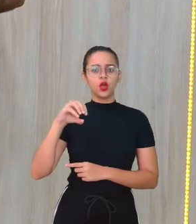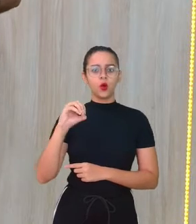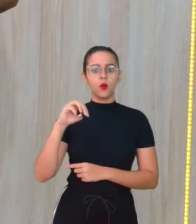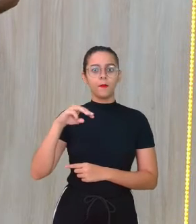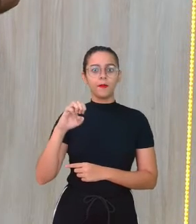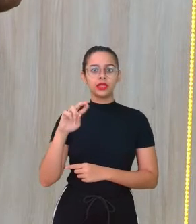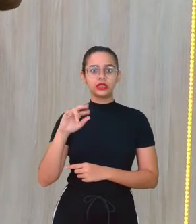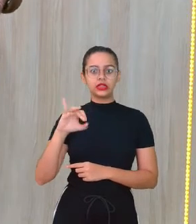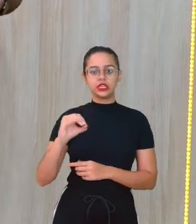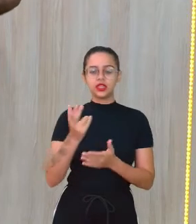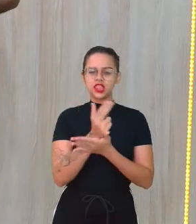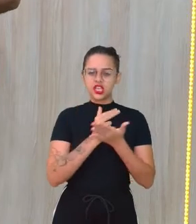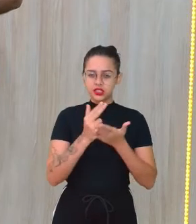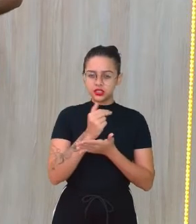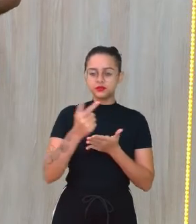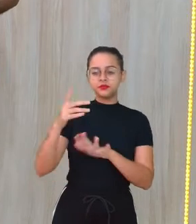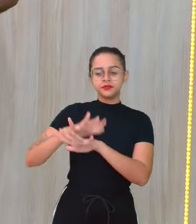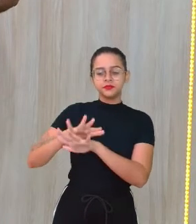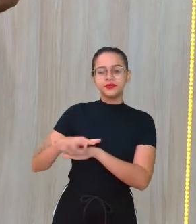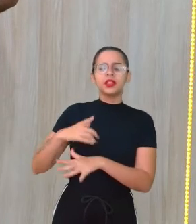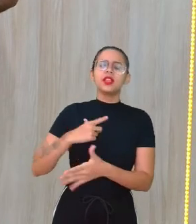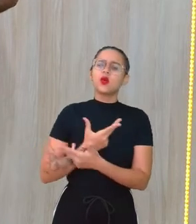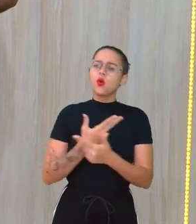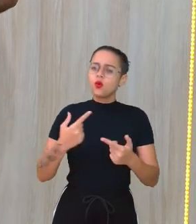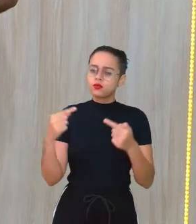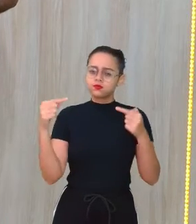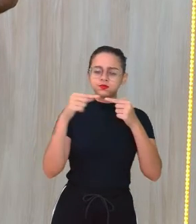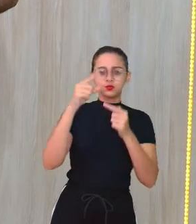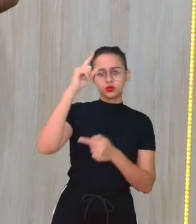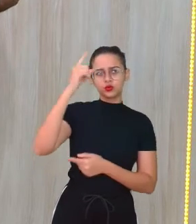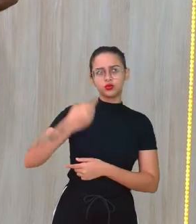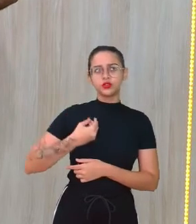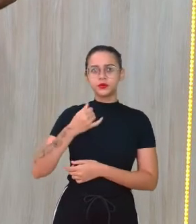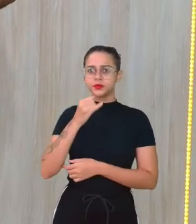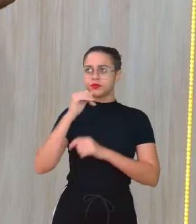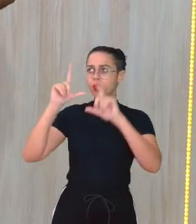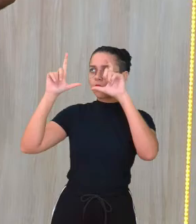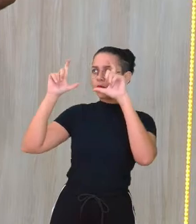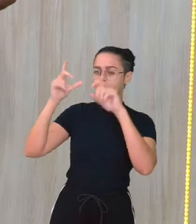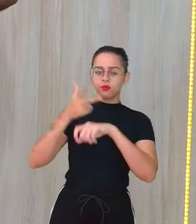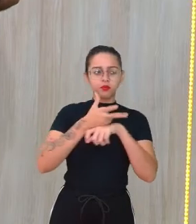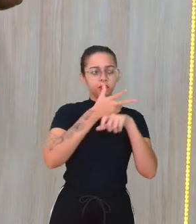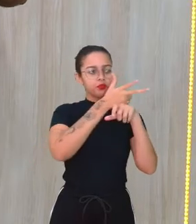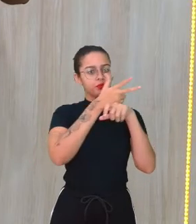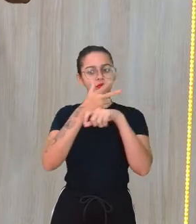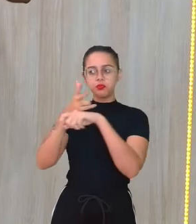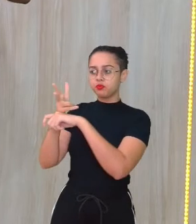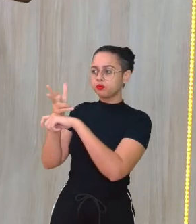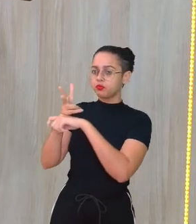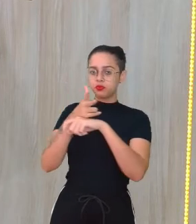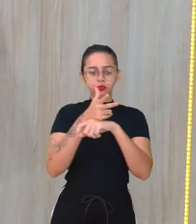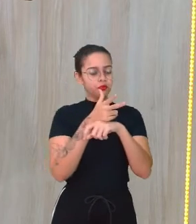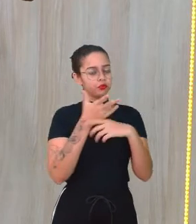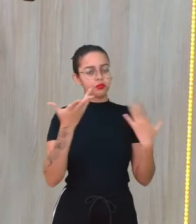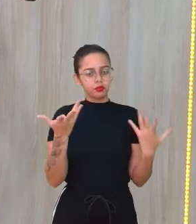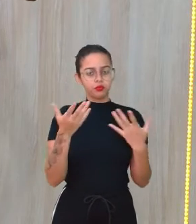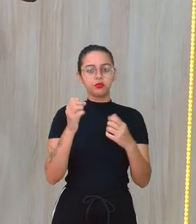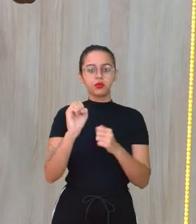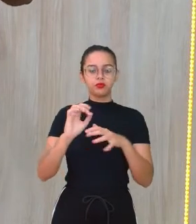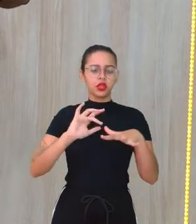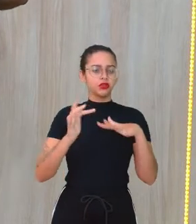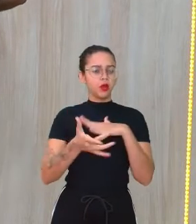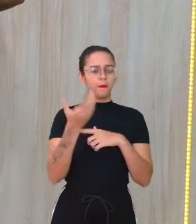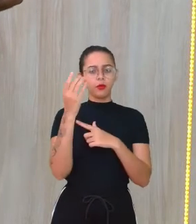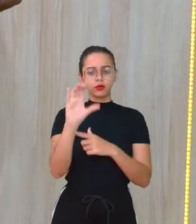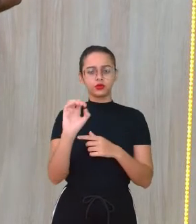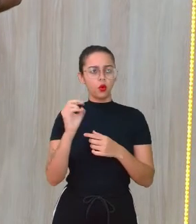uma relação com coisas que a gente faz no dia a dia. Se você tira uma foto, se você filma alguma coisa, seja para as redes